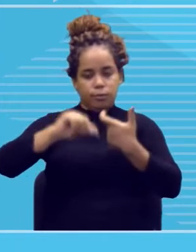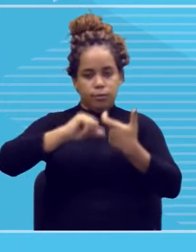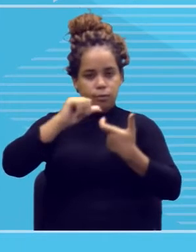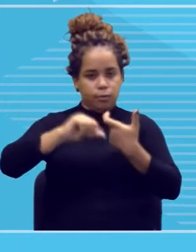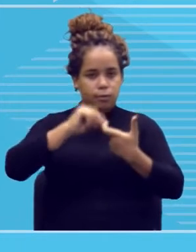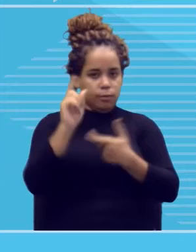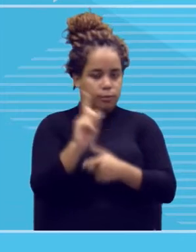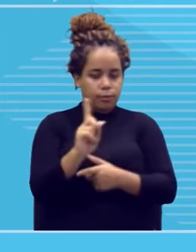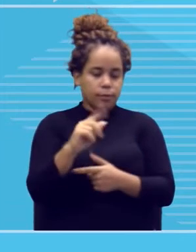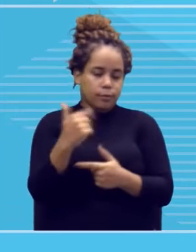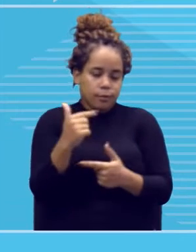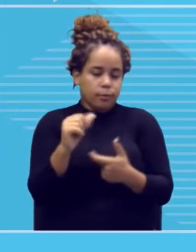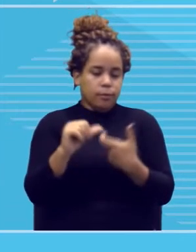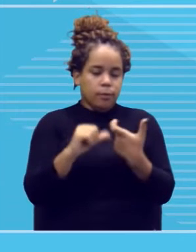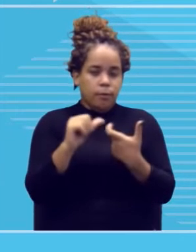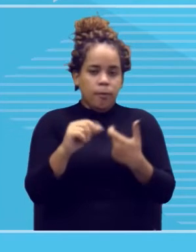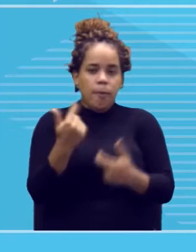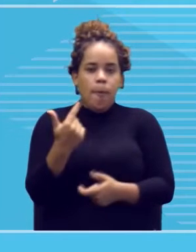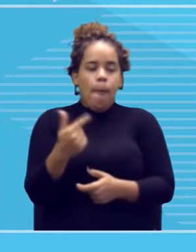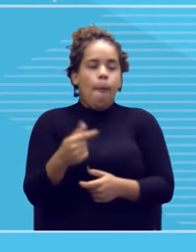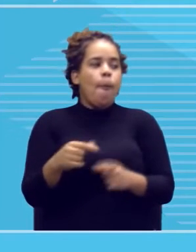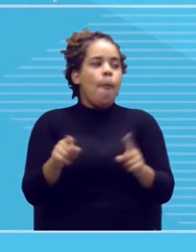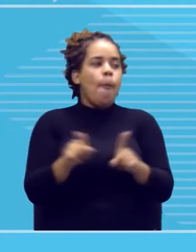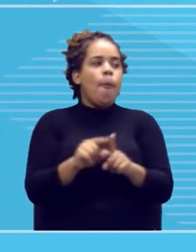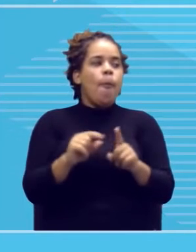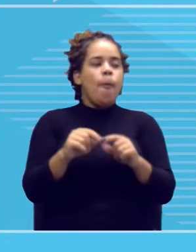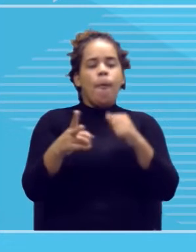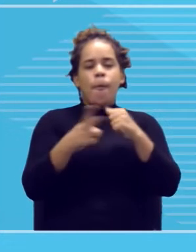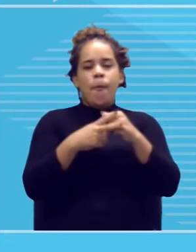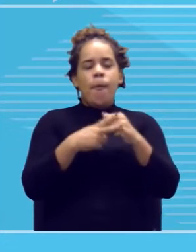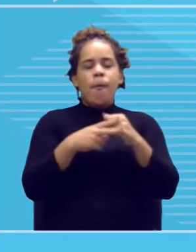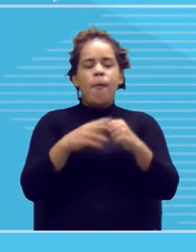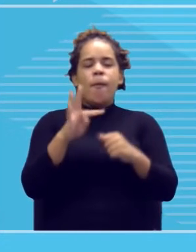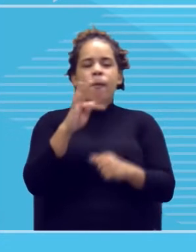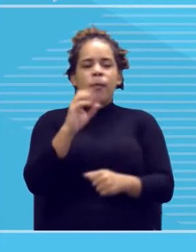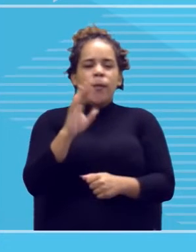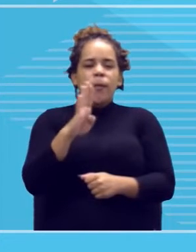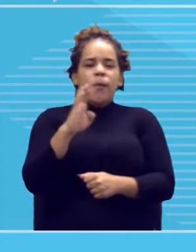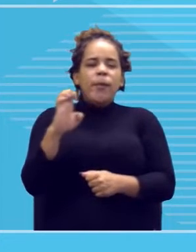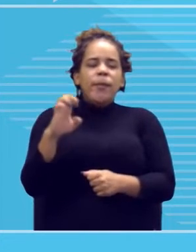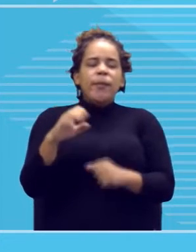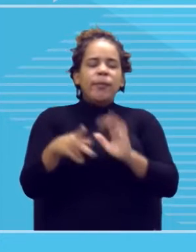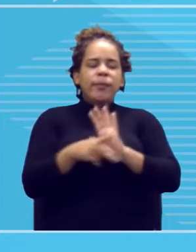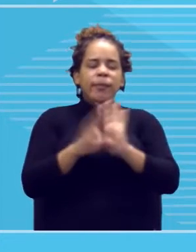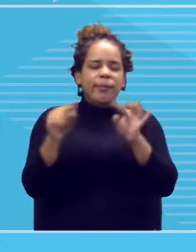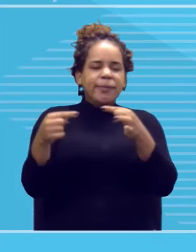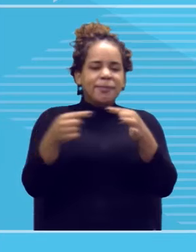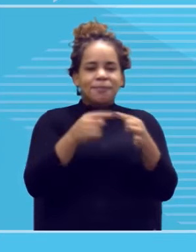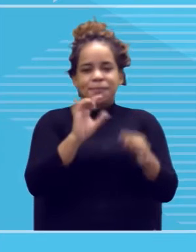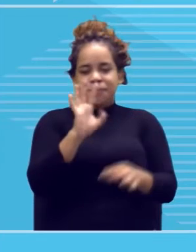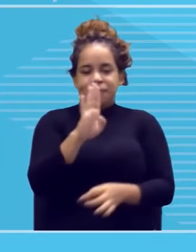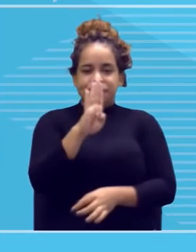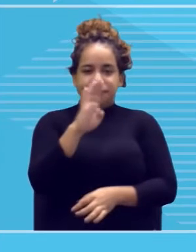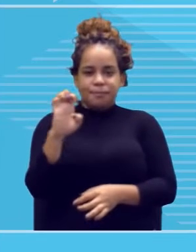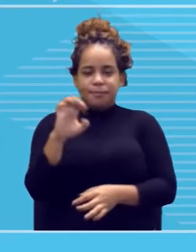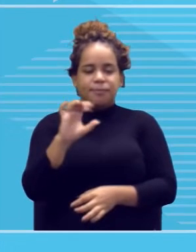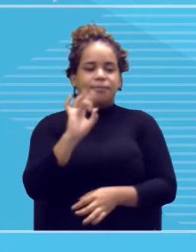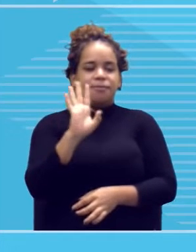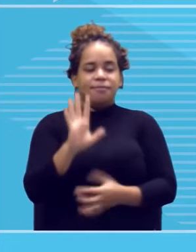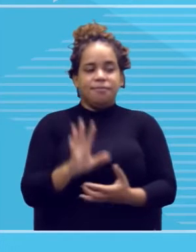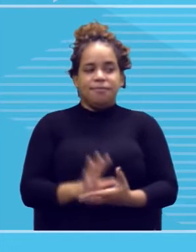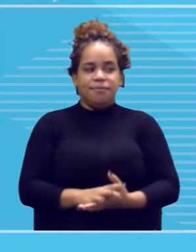funcionar ele não ele vai vir com verbo to be acabou e é bom demais não vai ficar assim